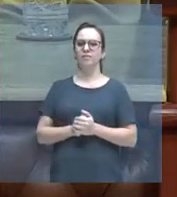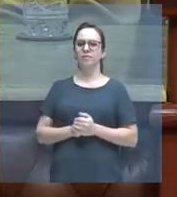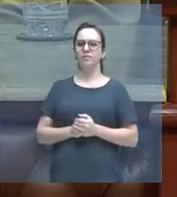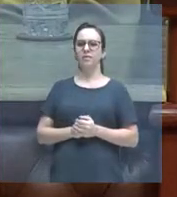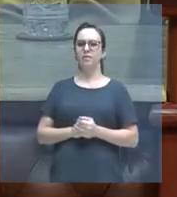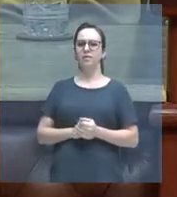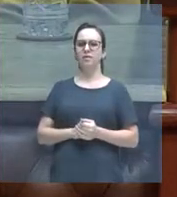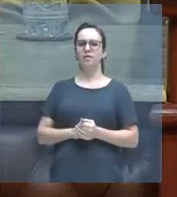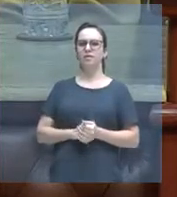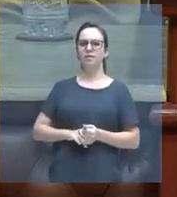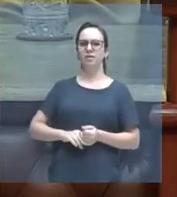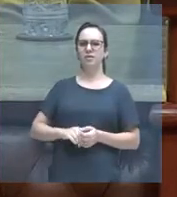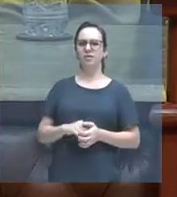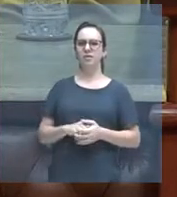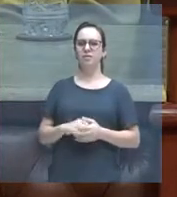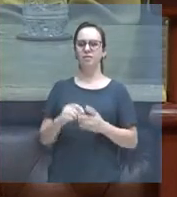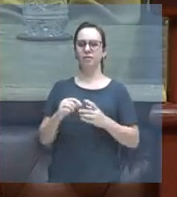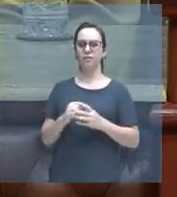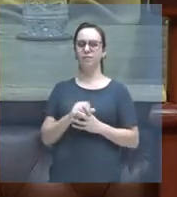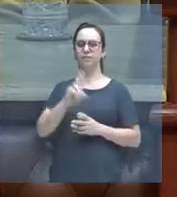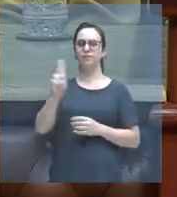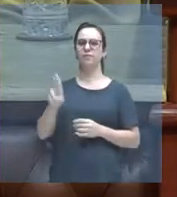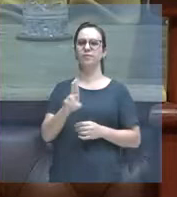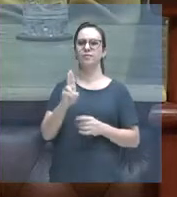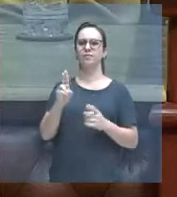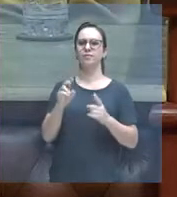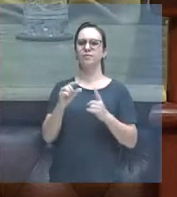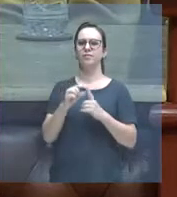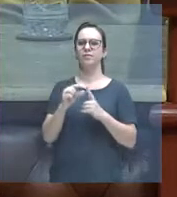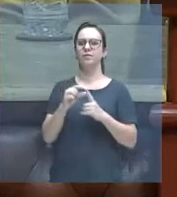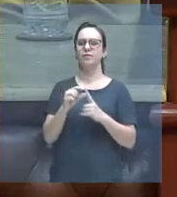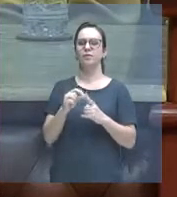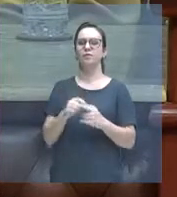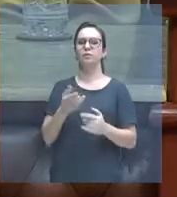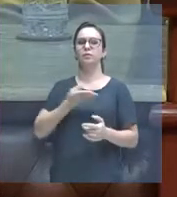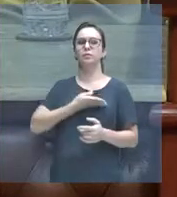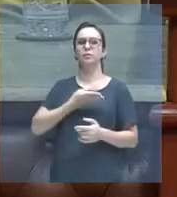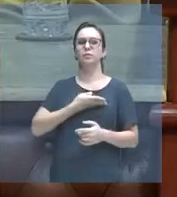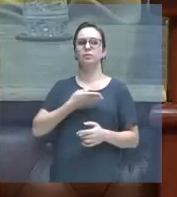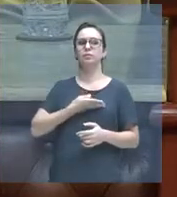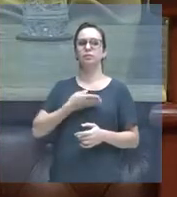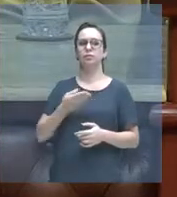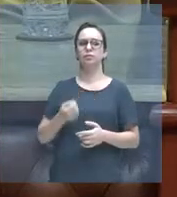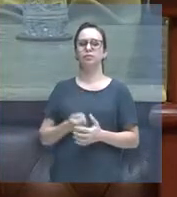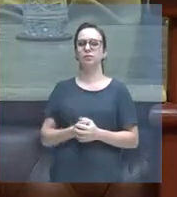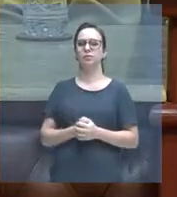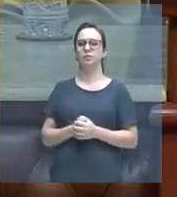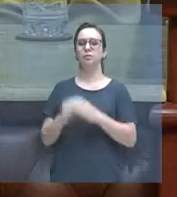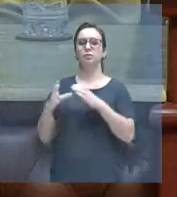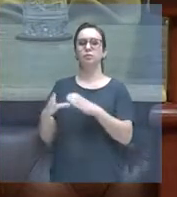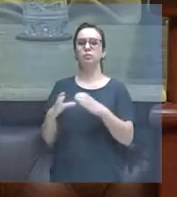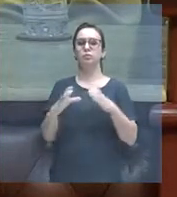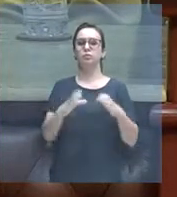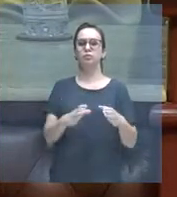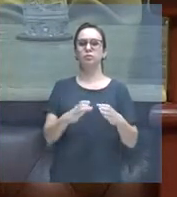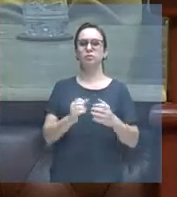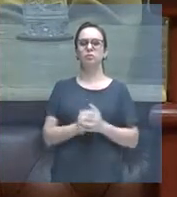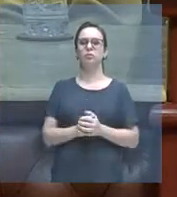perdas, todas as situações difíceis por que passamos, o meu pai está aqui inteiro, né?